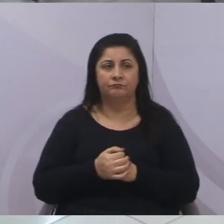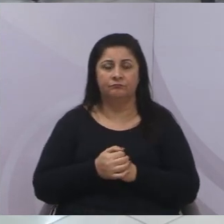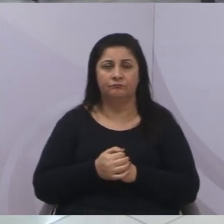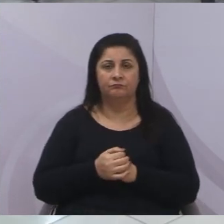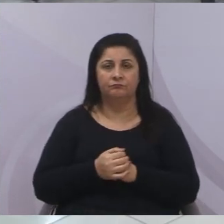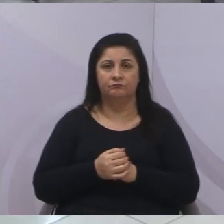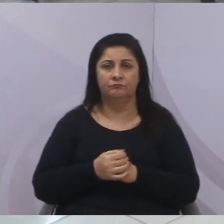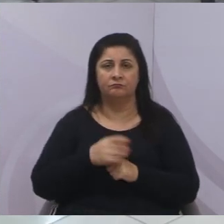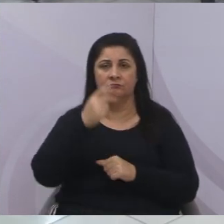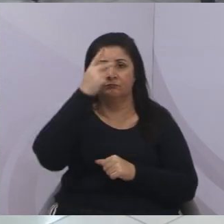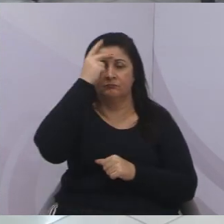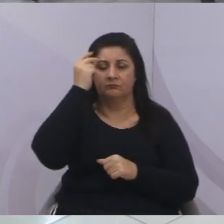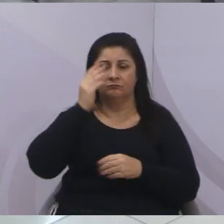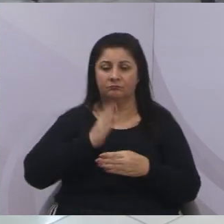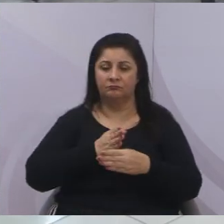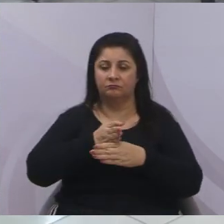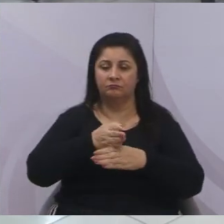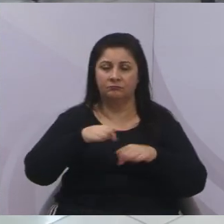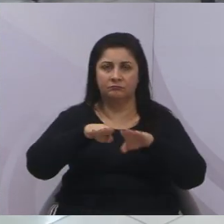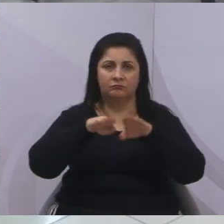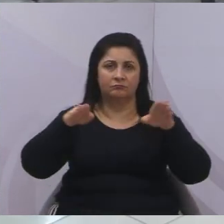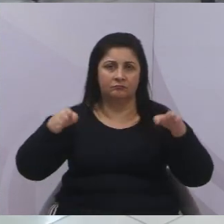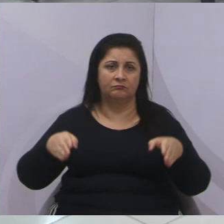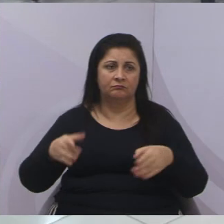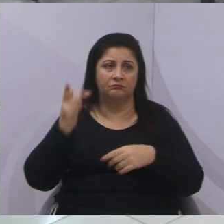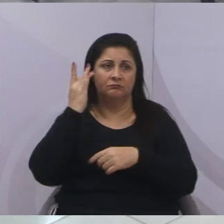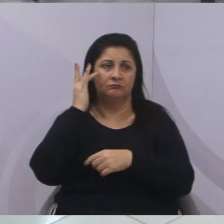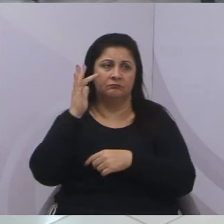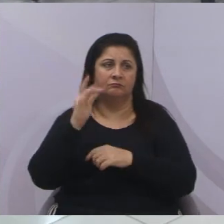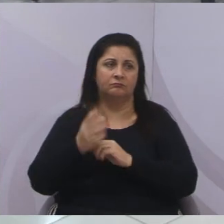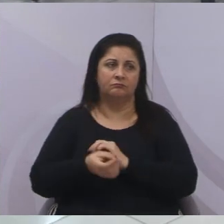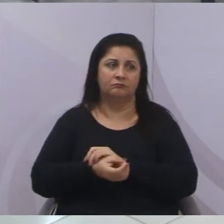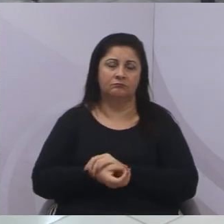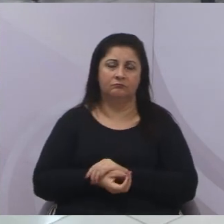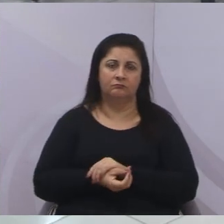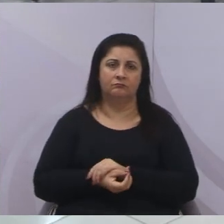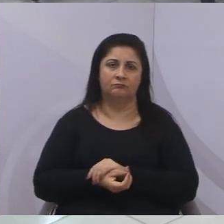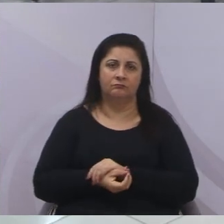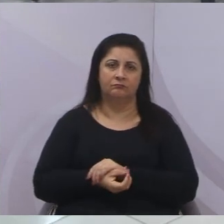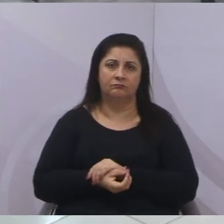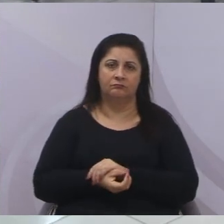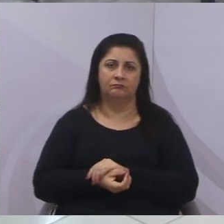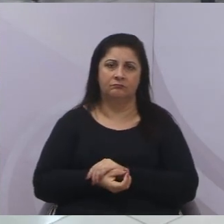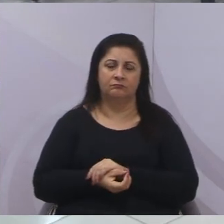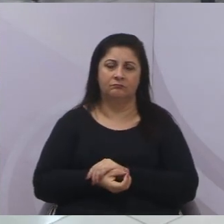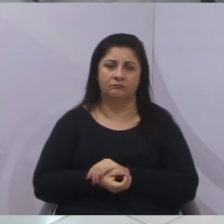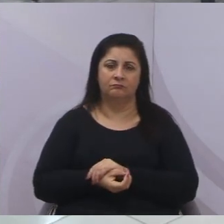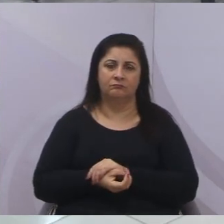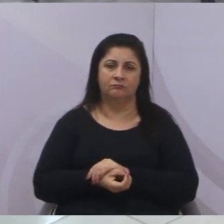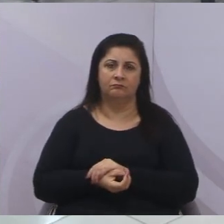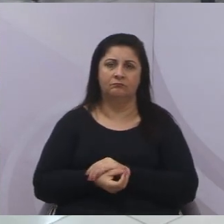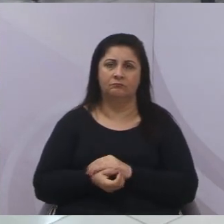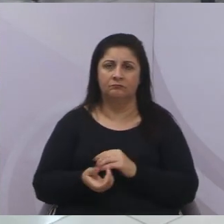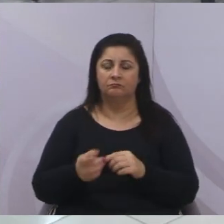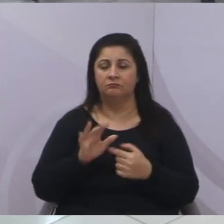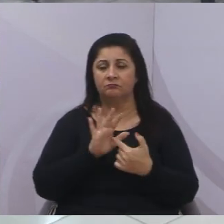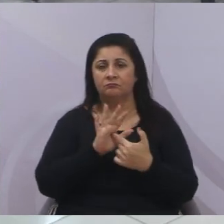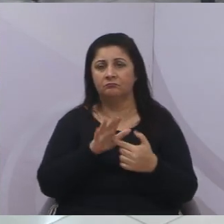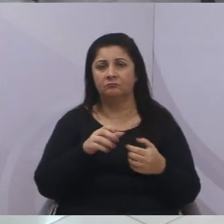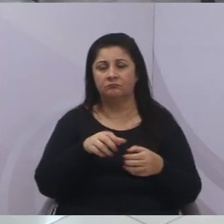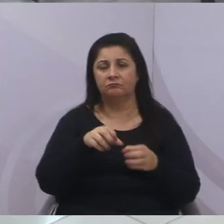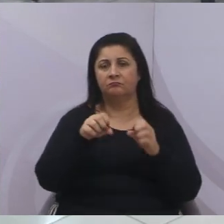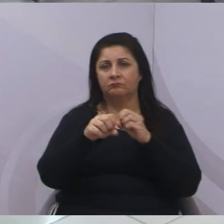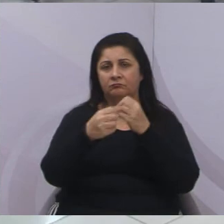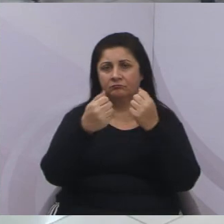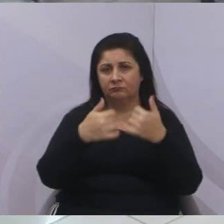da recepção não tem tanto esse feeling, né, de fazer esse acolhimento. Então, a gente tem mostrado e as pessoas têm saído satisfeitas. Obviamente, temos